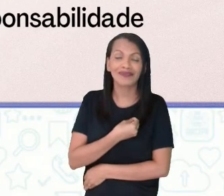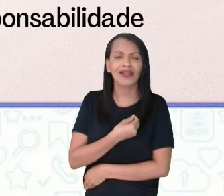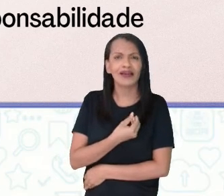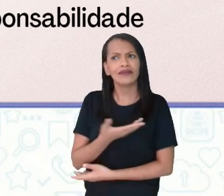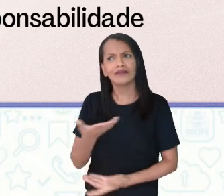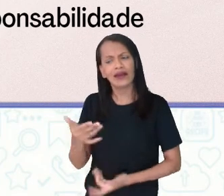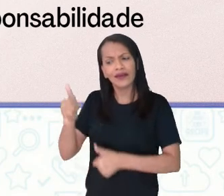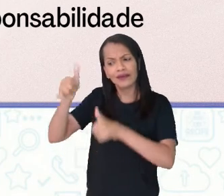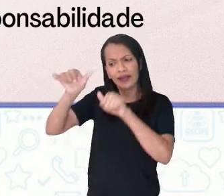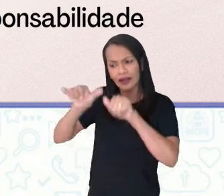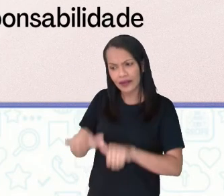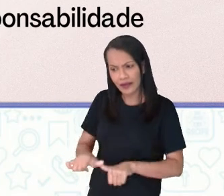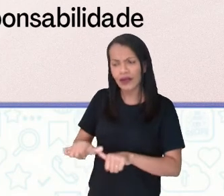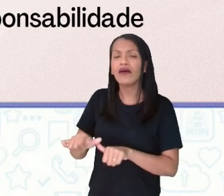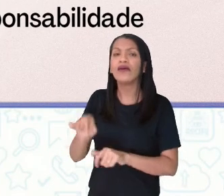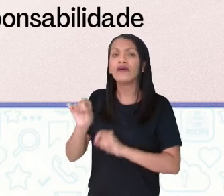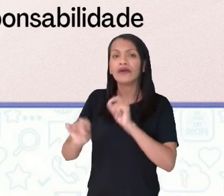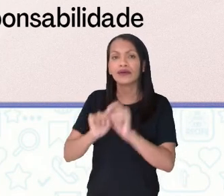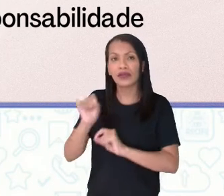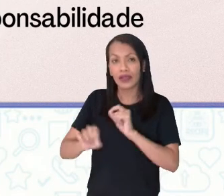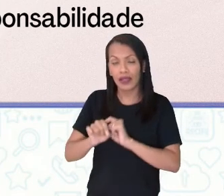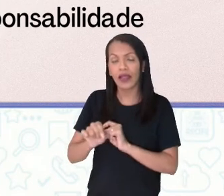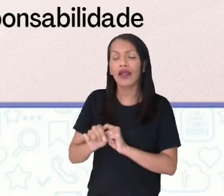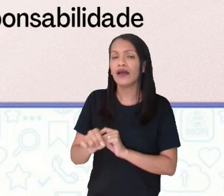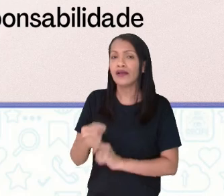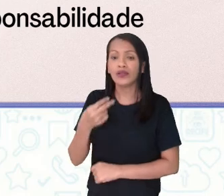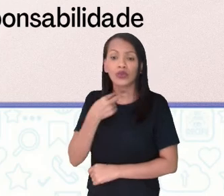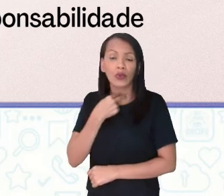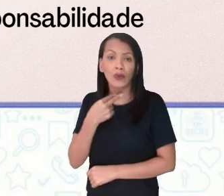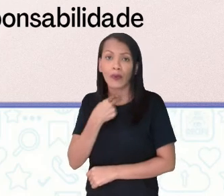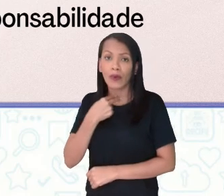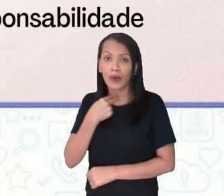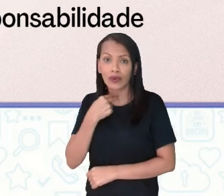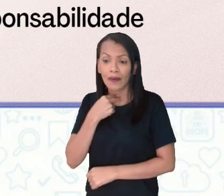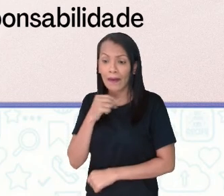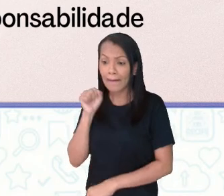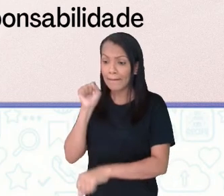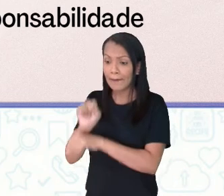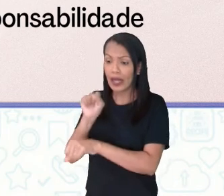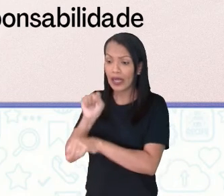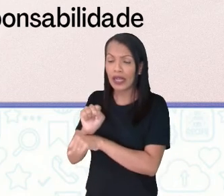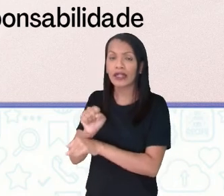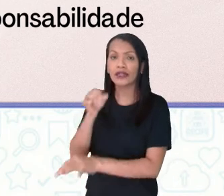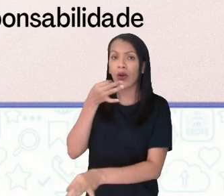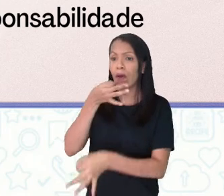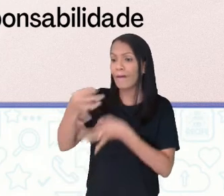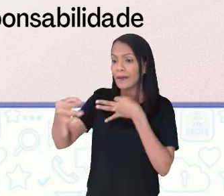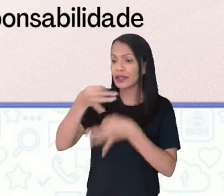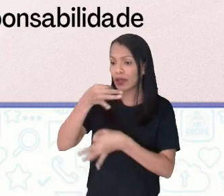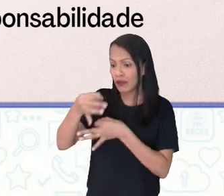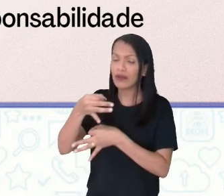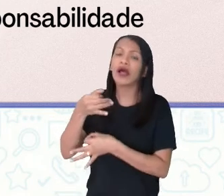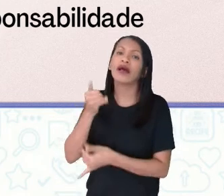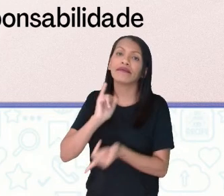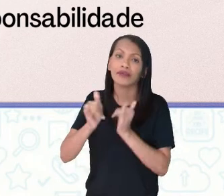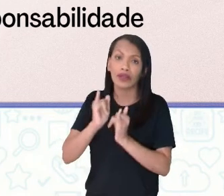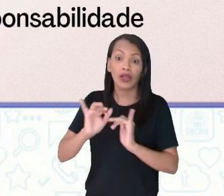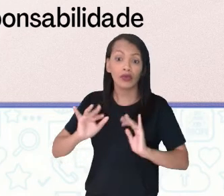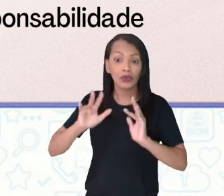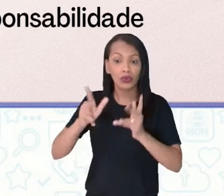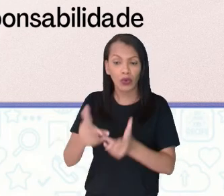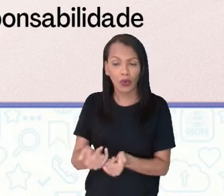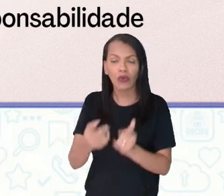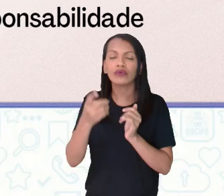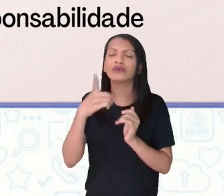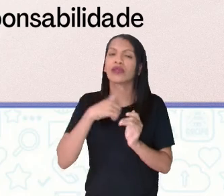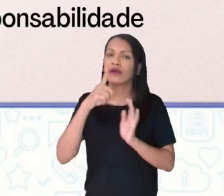análise, defende-se que não podemos restringir ninguém a parar de colocar sua opinião na internet, pois isso é um direito que todos